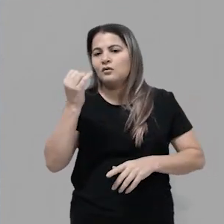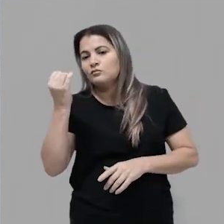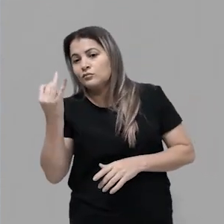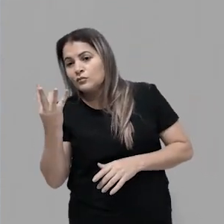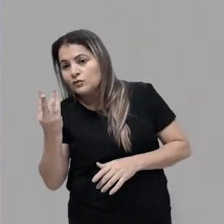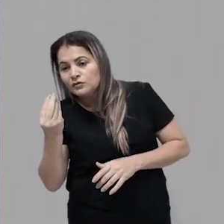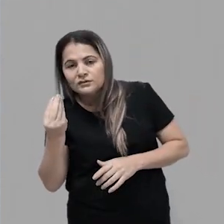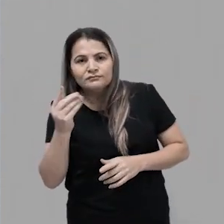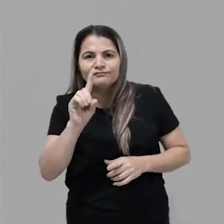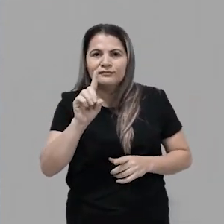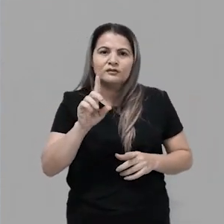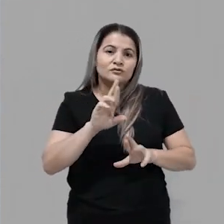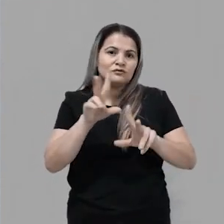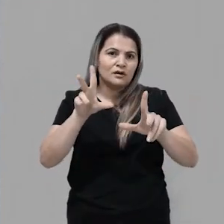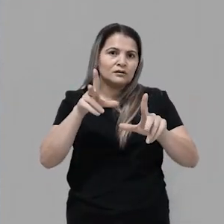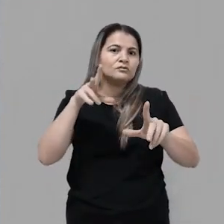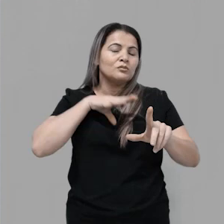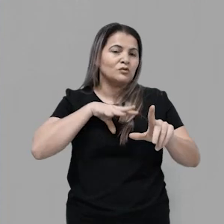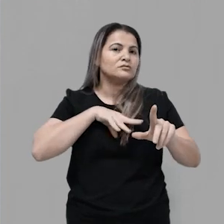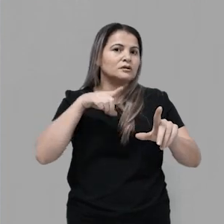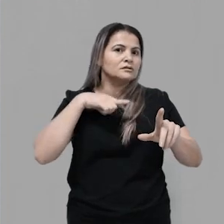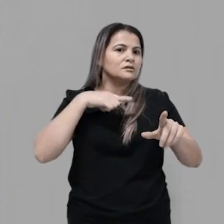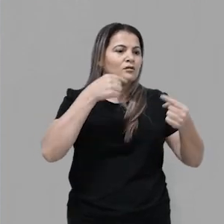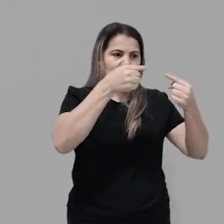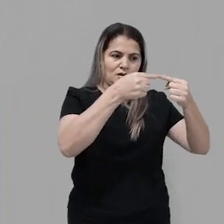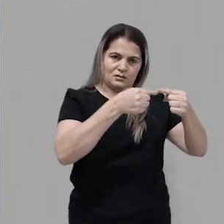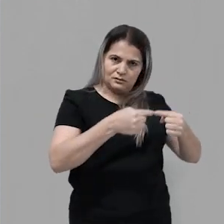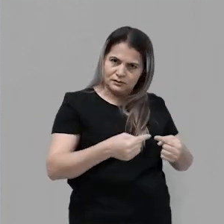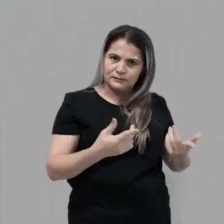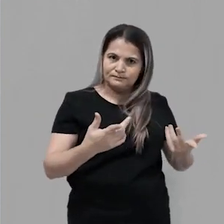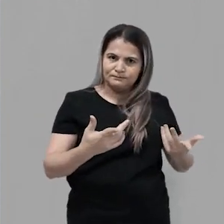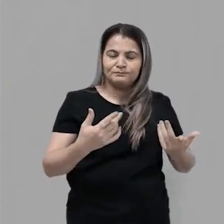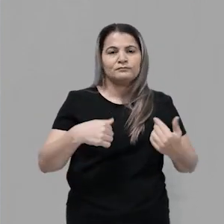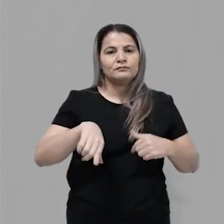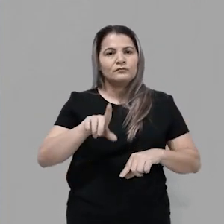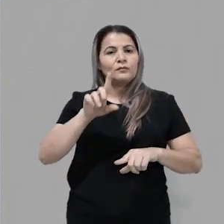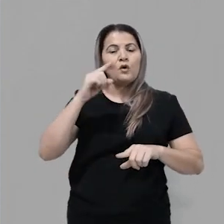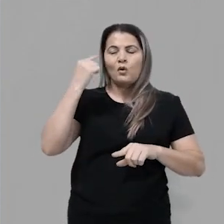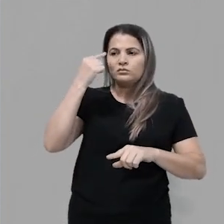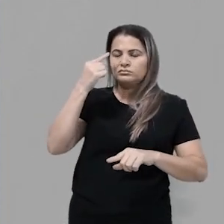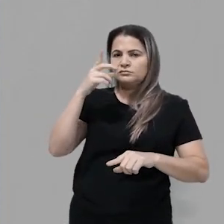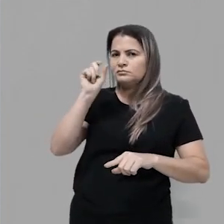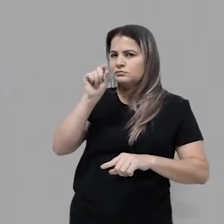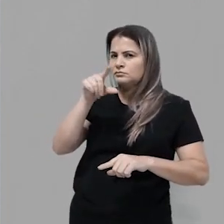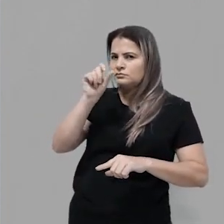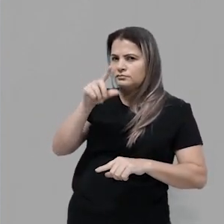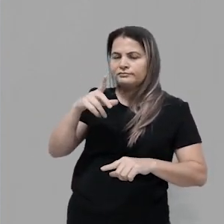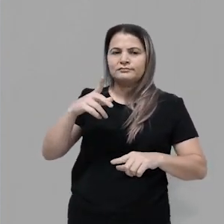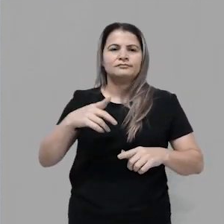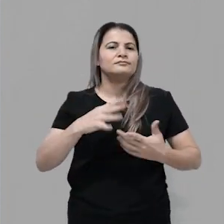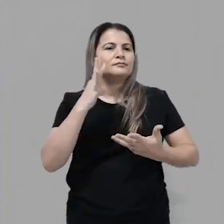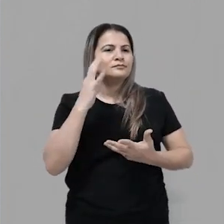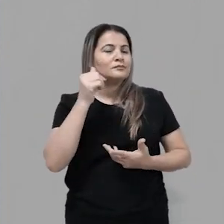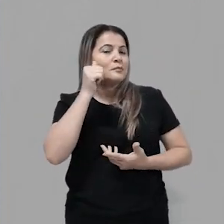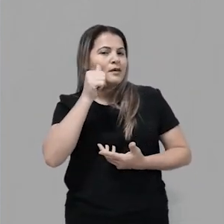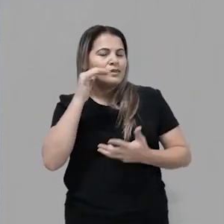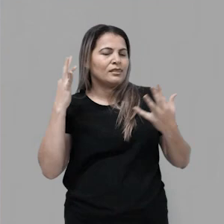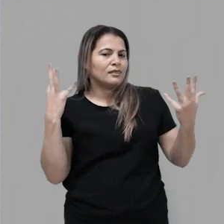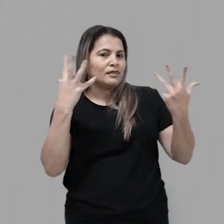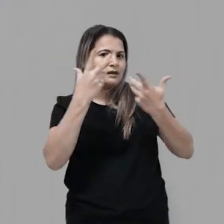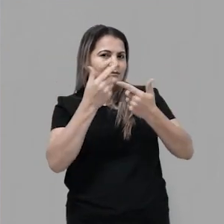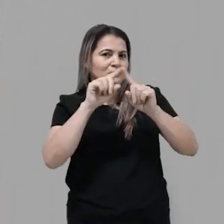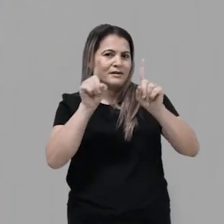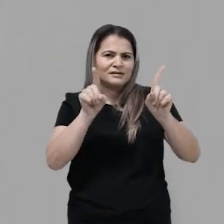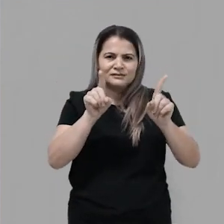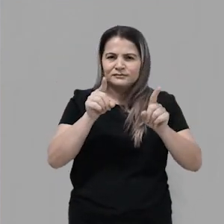tem a concordância. Olhos azuis. Meninas bonitas. Em inglês, a gente não vê